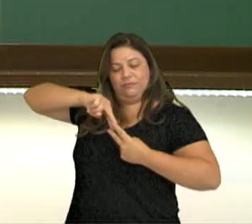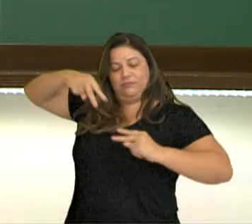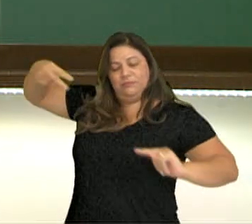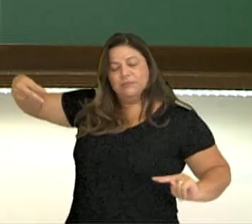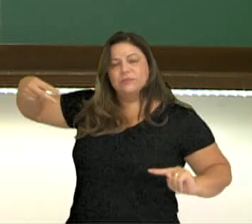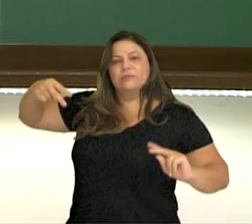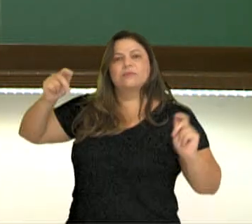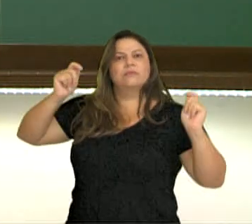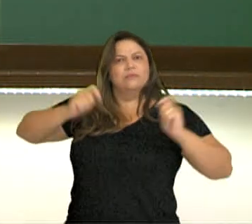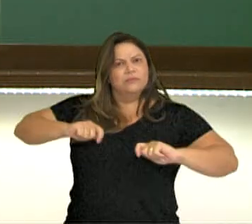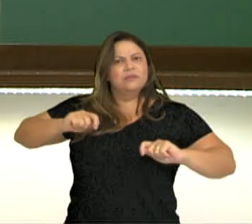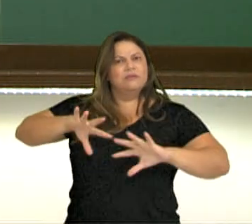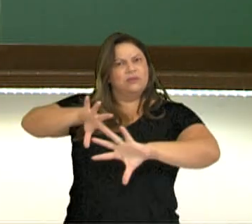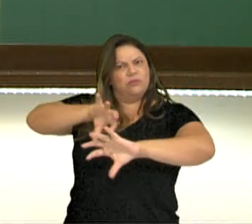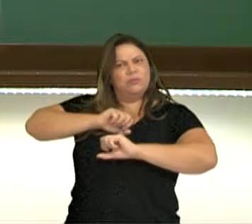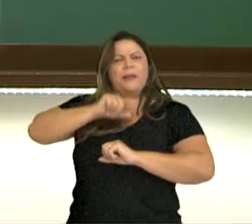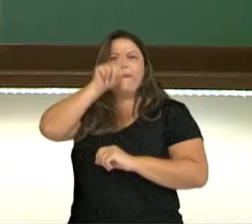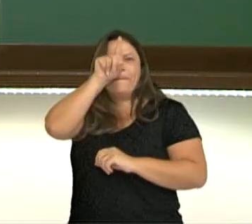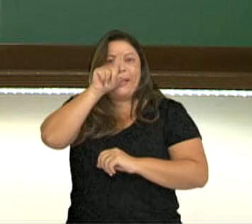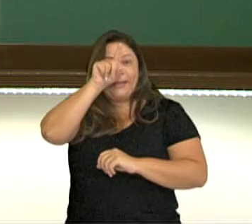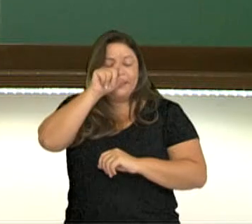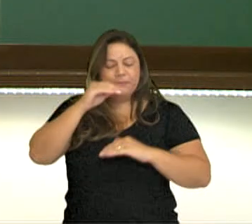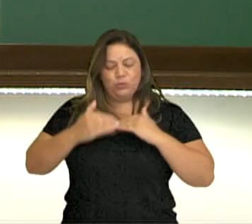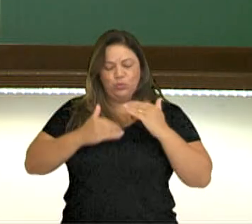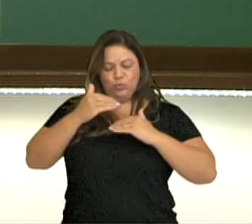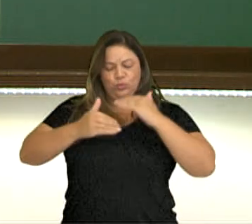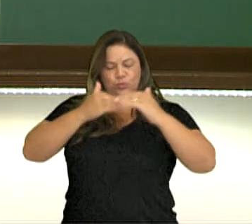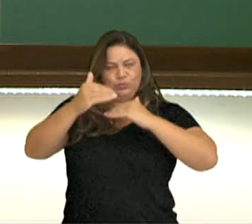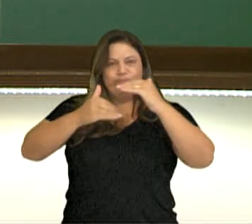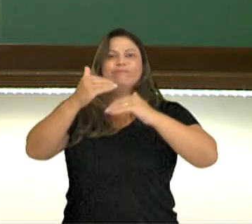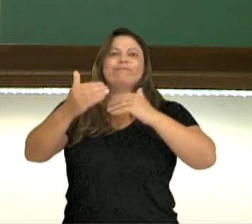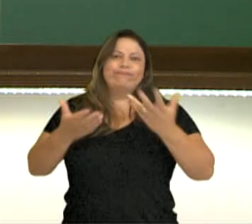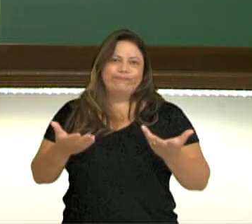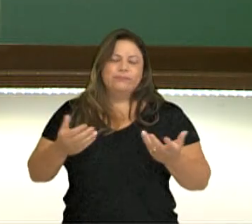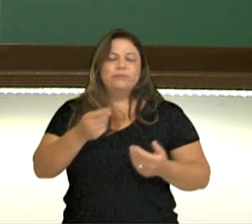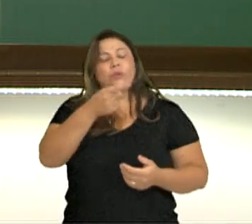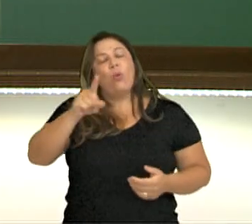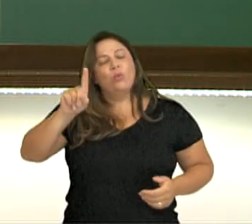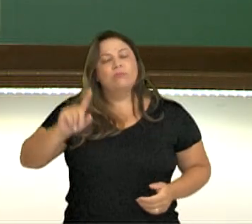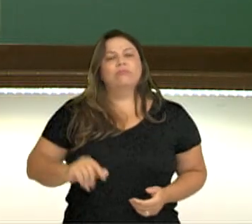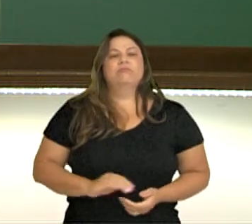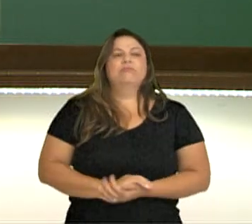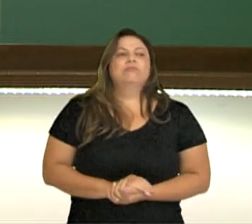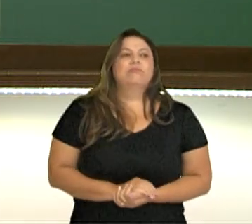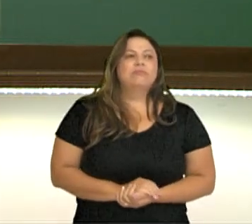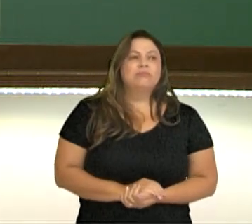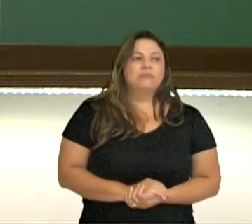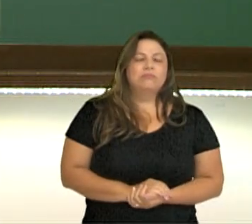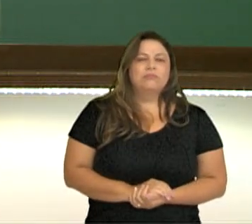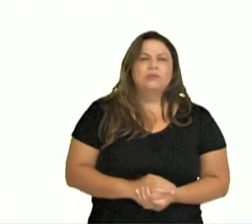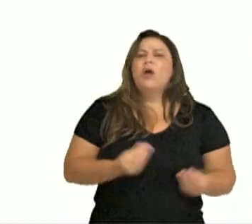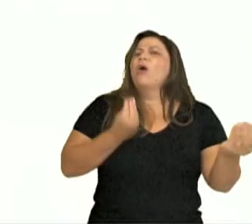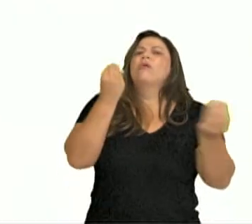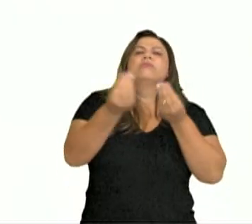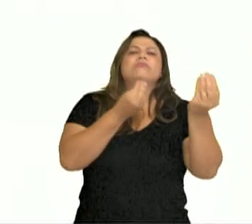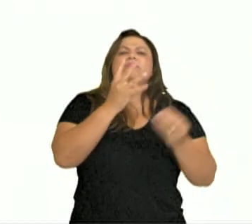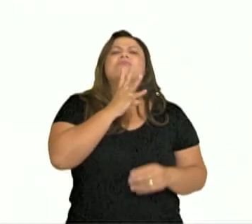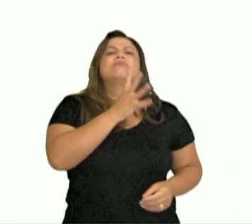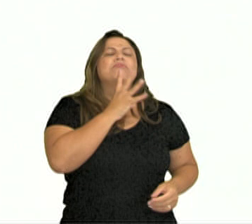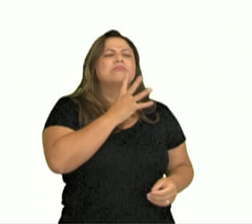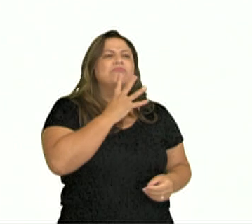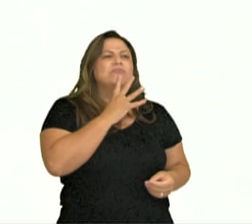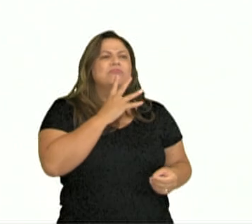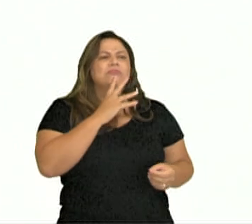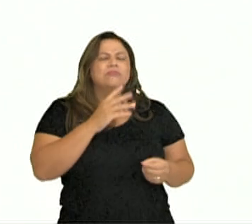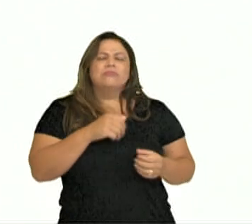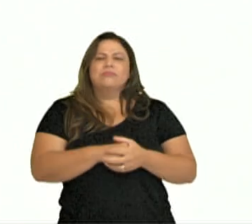que fazem com que a gente tenha mais chance de desenvolver a forma grave da doença ou não. Como conhecer a genética do